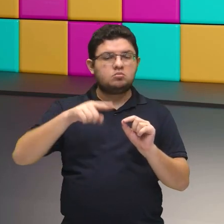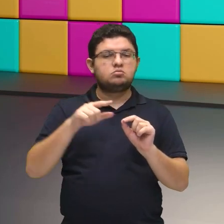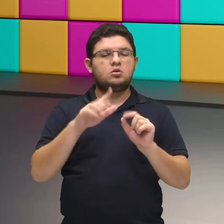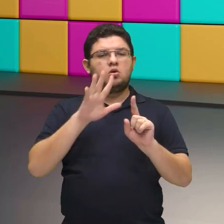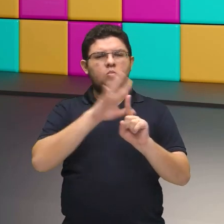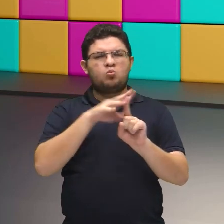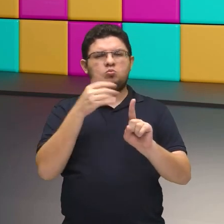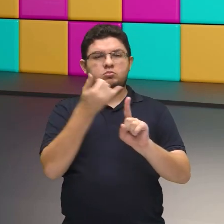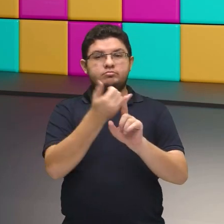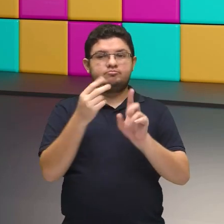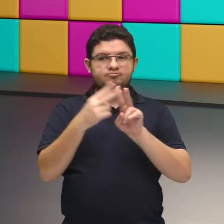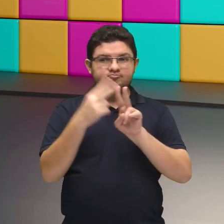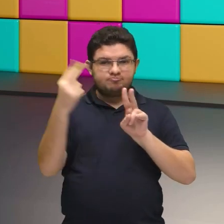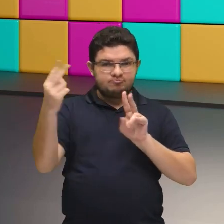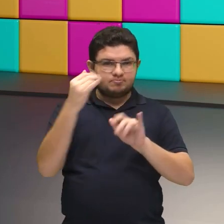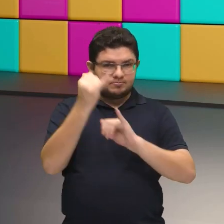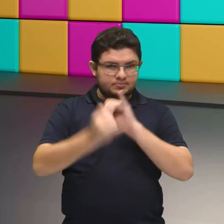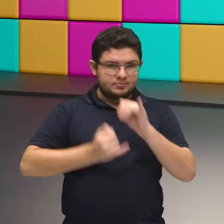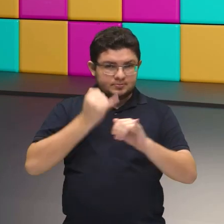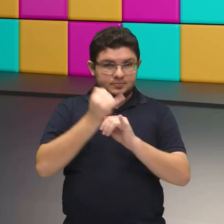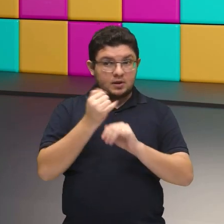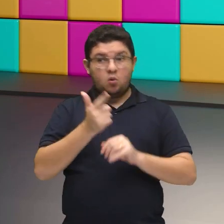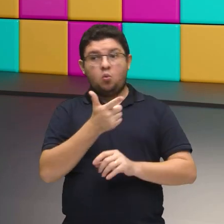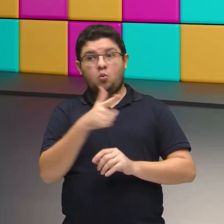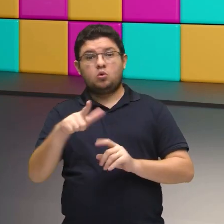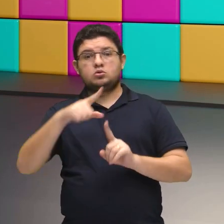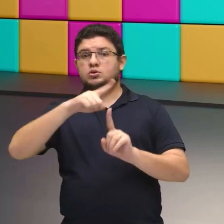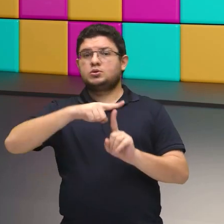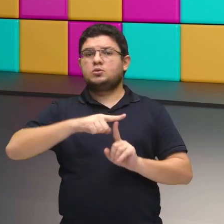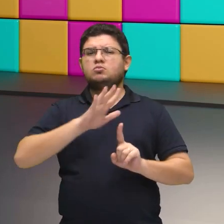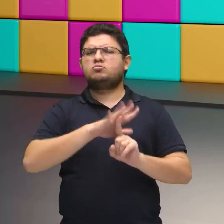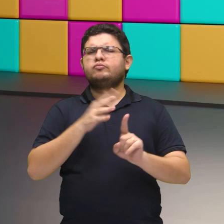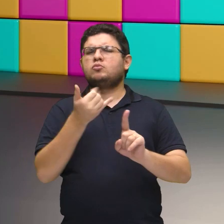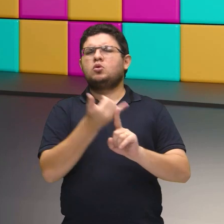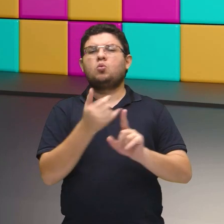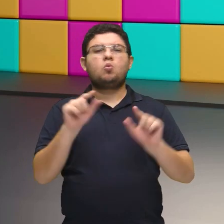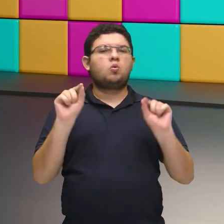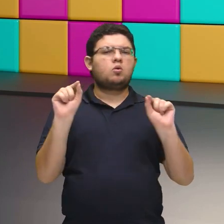as formas de cyberbullying? Alguém poderia participar?